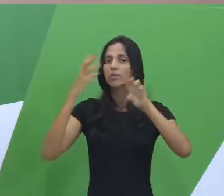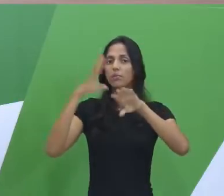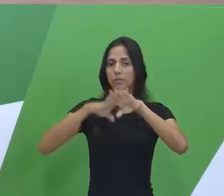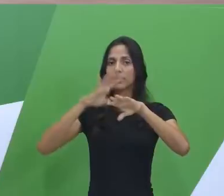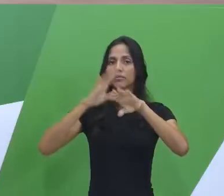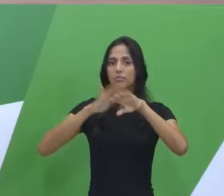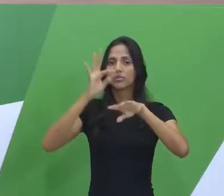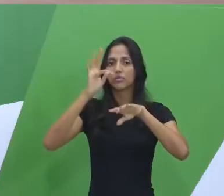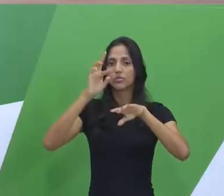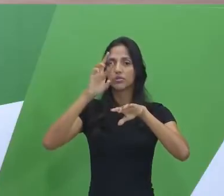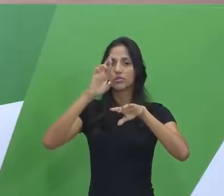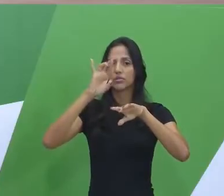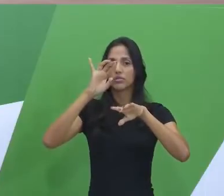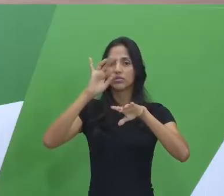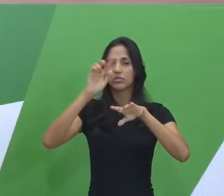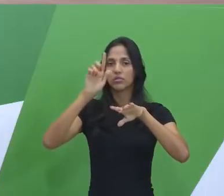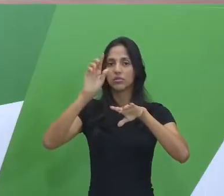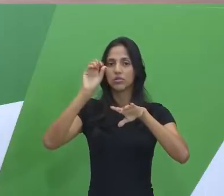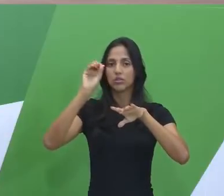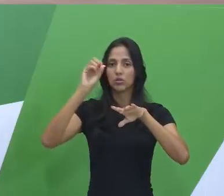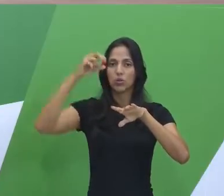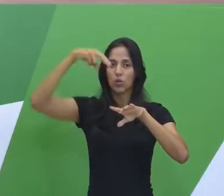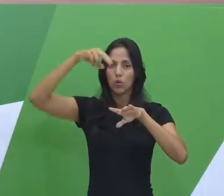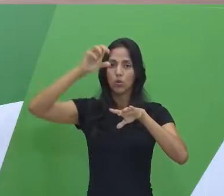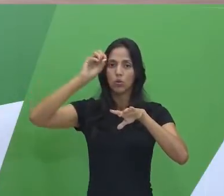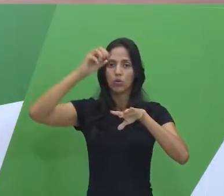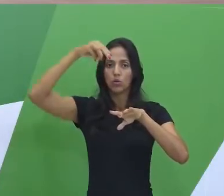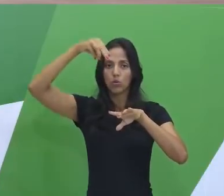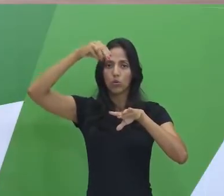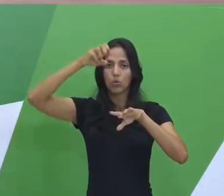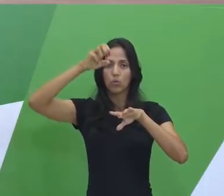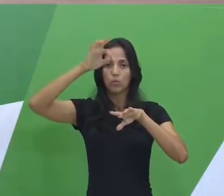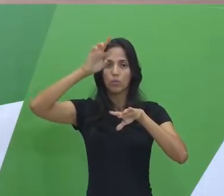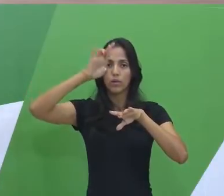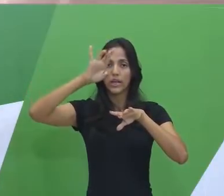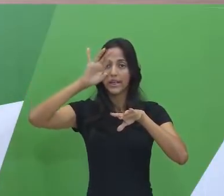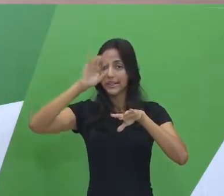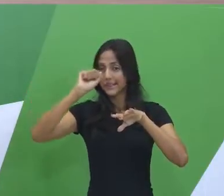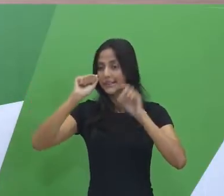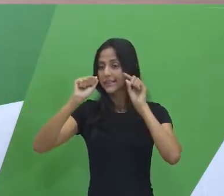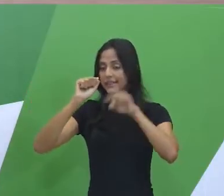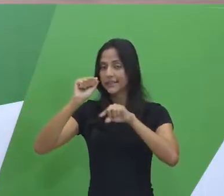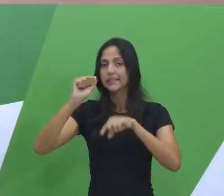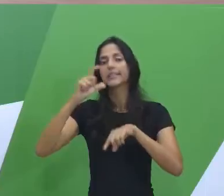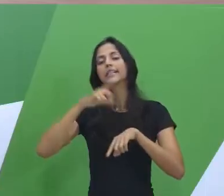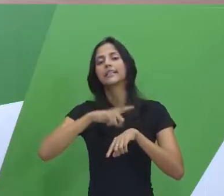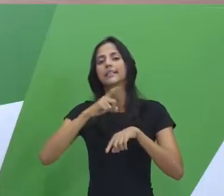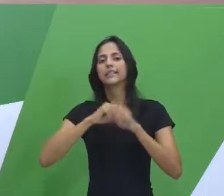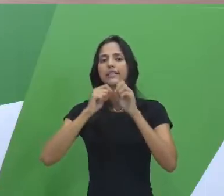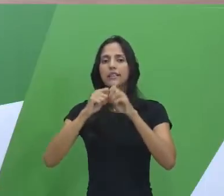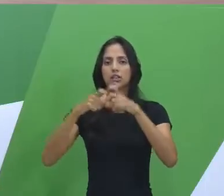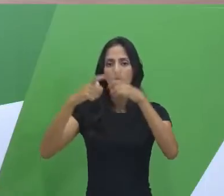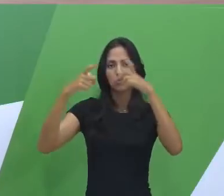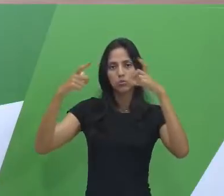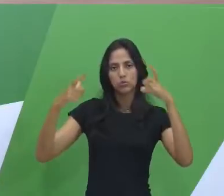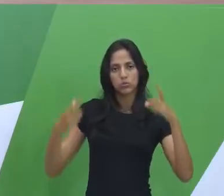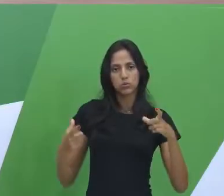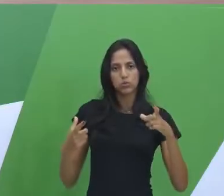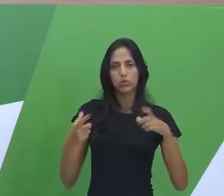só precisamos saber de seno e cosseno. O restante das razões trigonométricas, elas